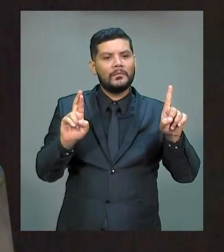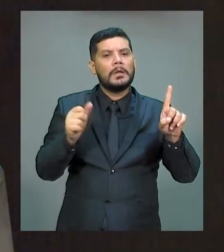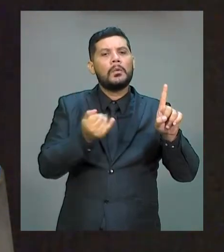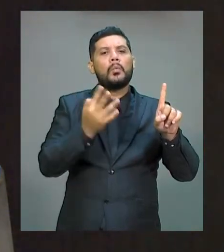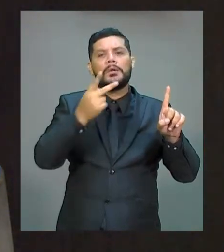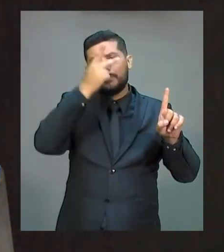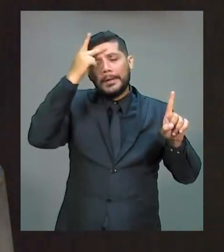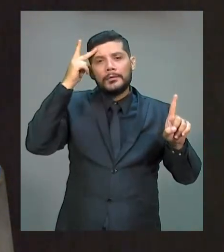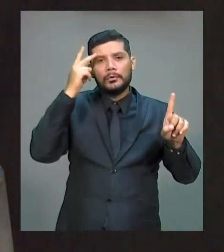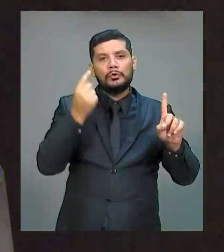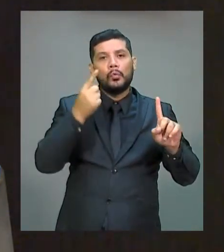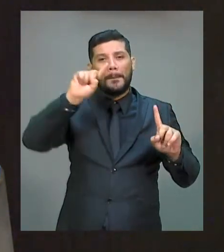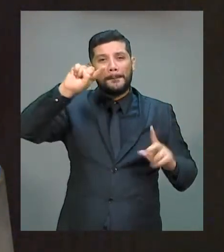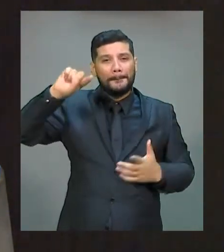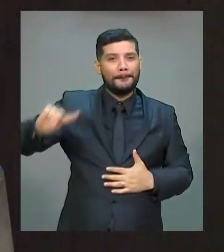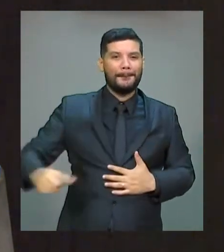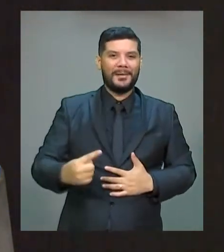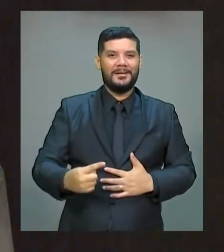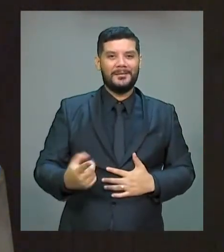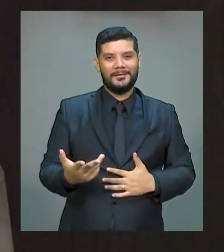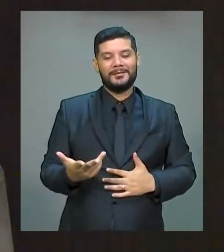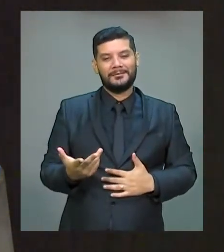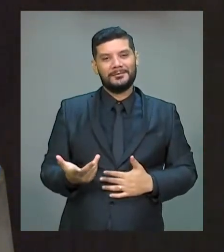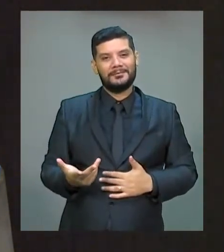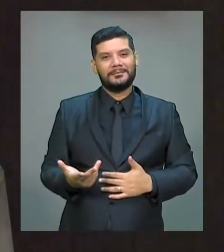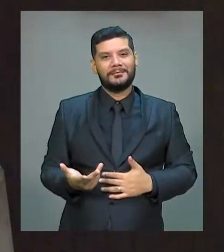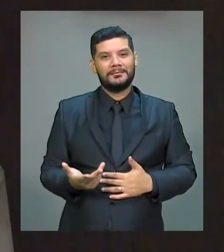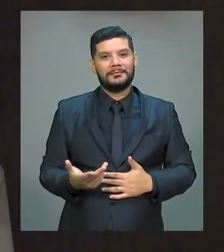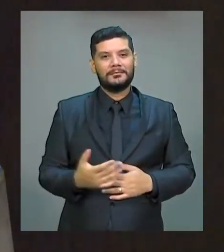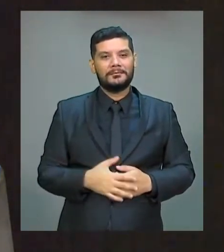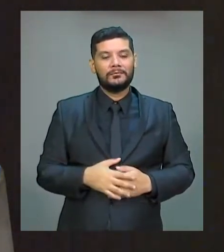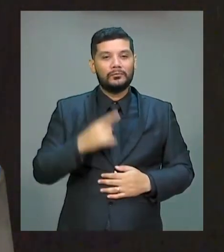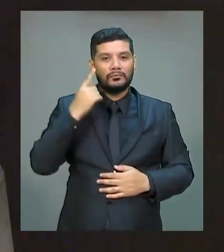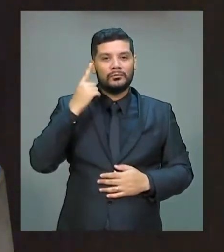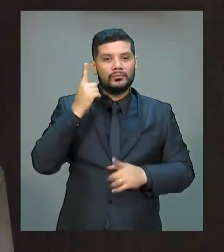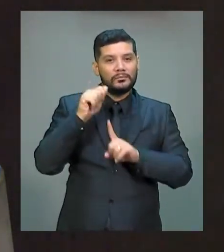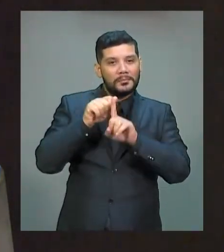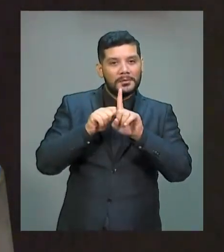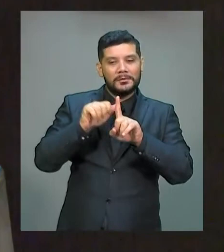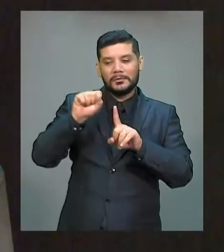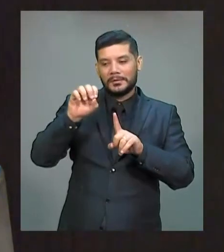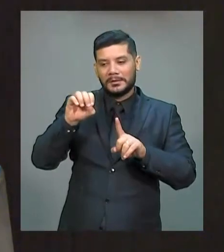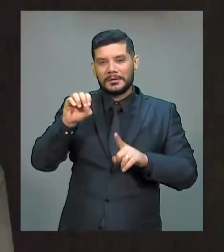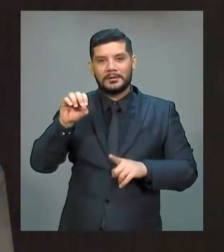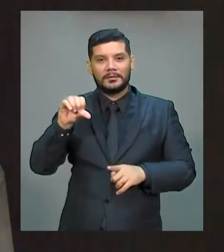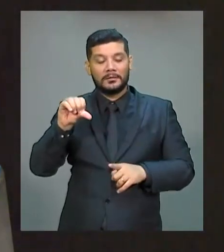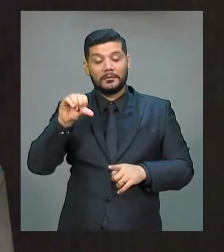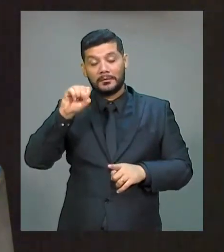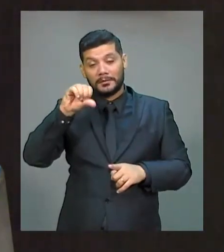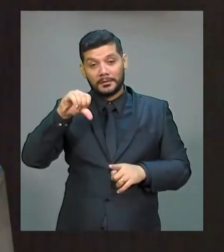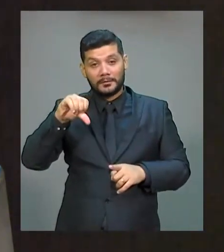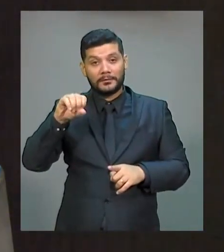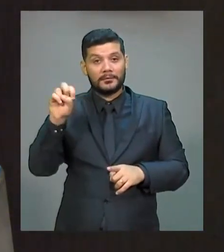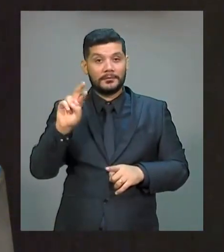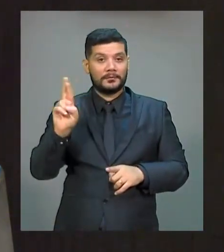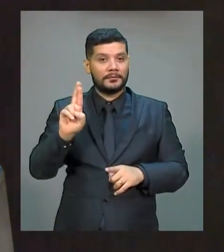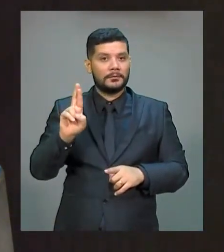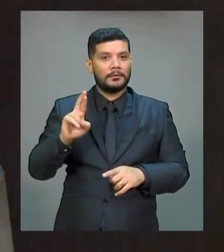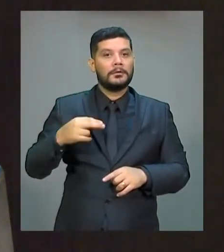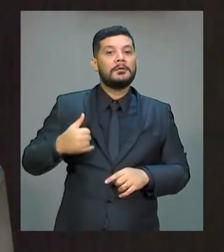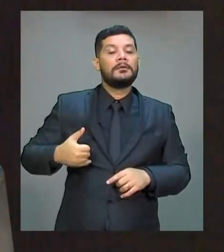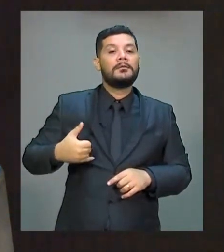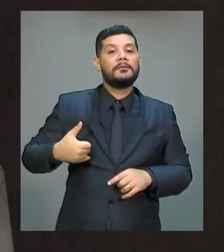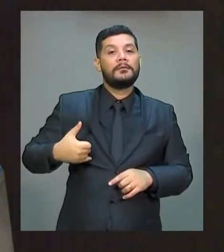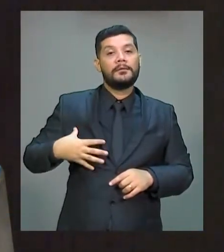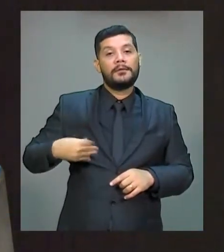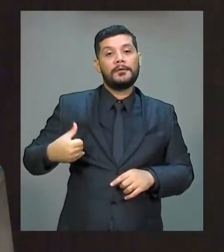vivendo na extrema pobreza. Destas, as 117 mil mais pobres, que têm filhos pequenos, de 0 a 6,